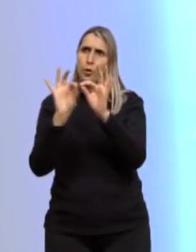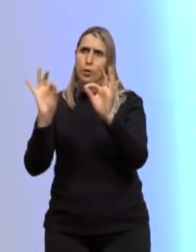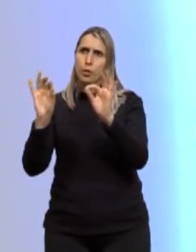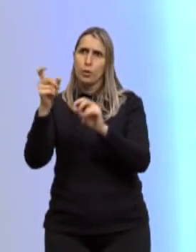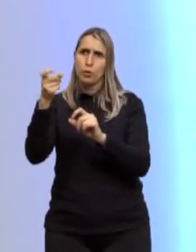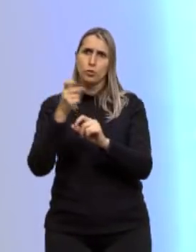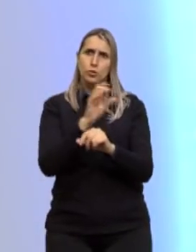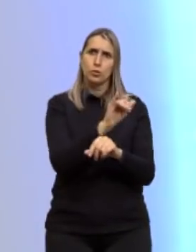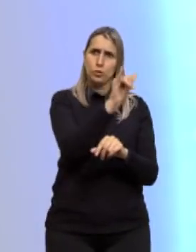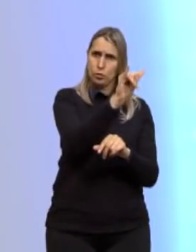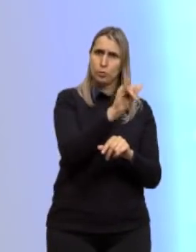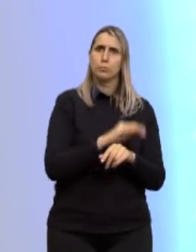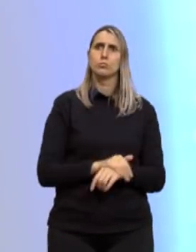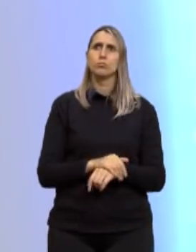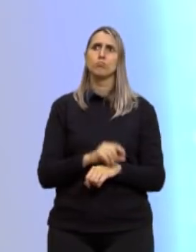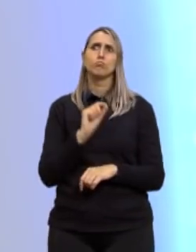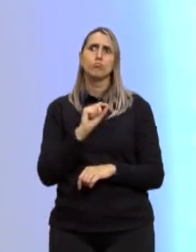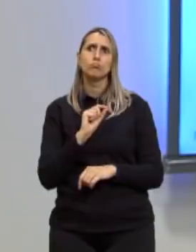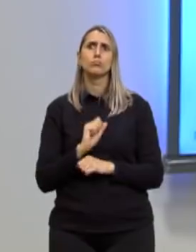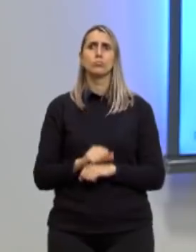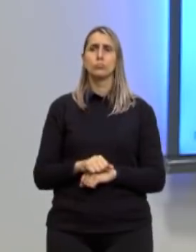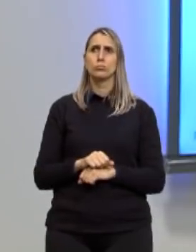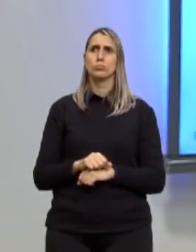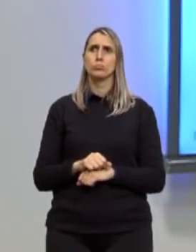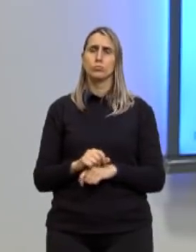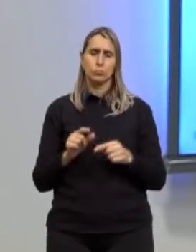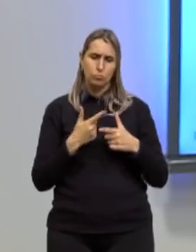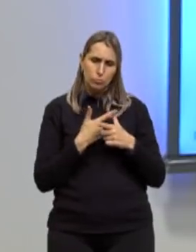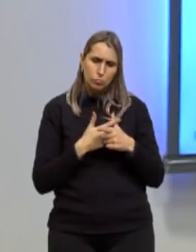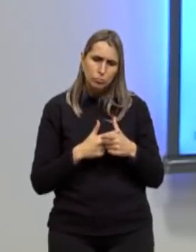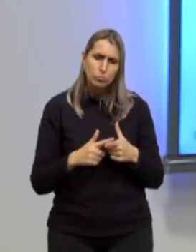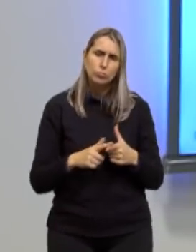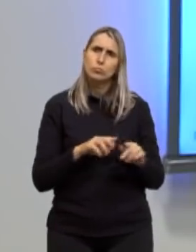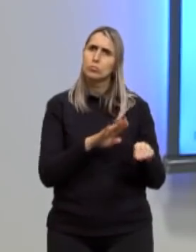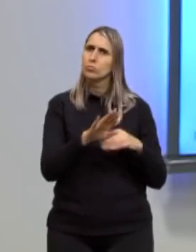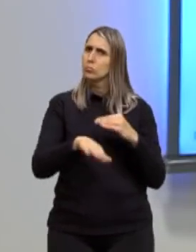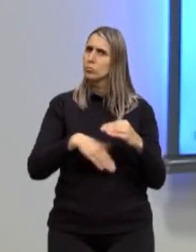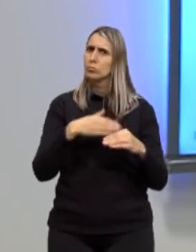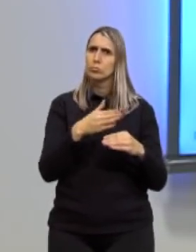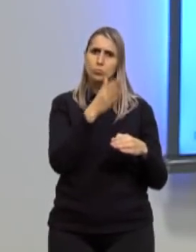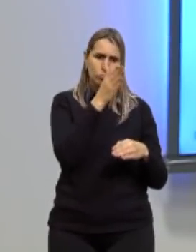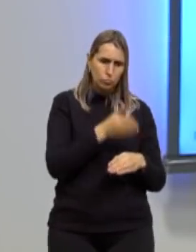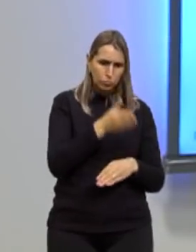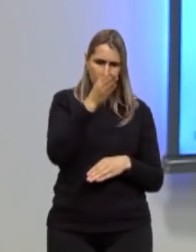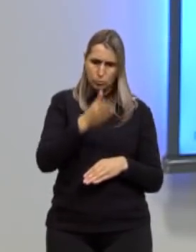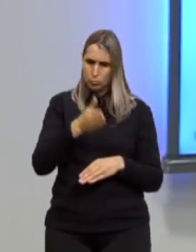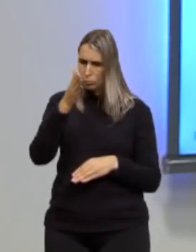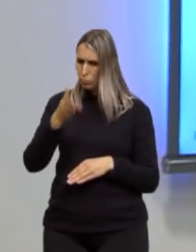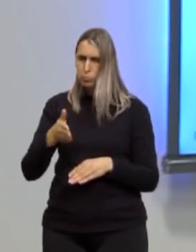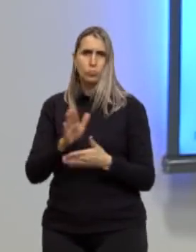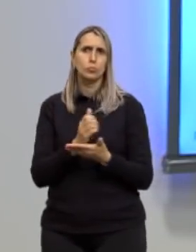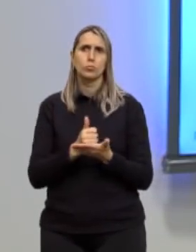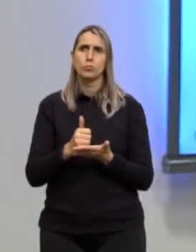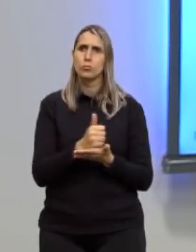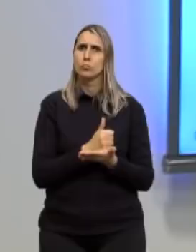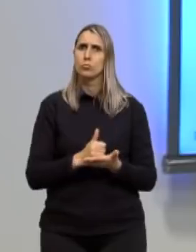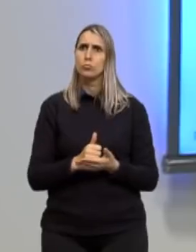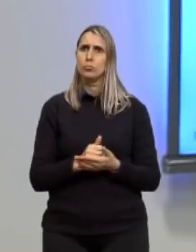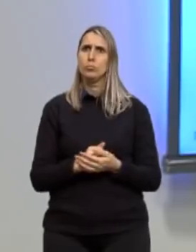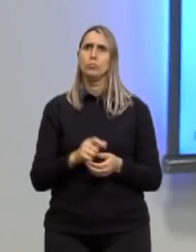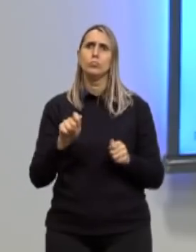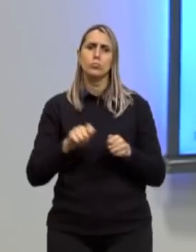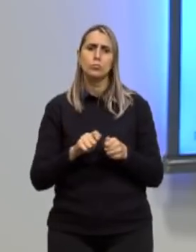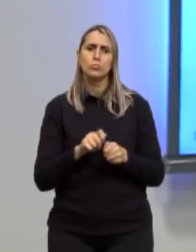já que ó e divisões são todas paralelas à base então